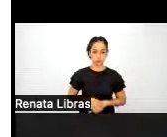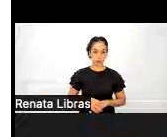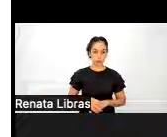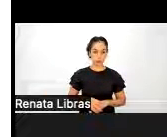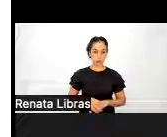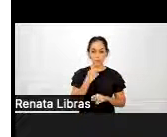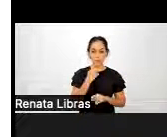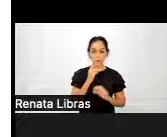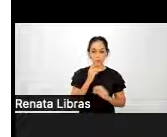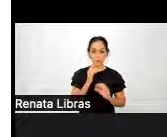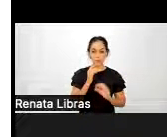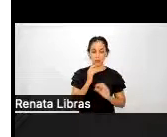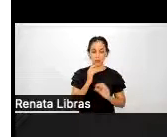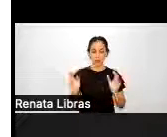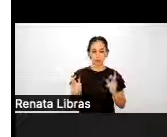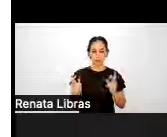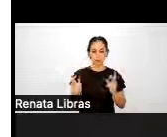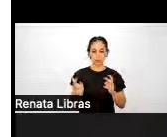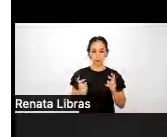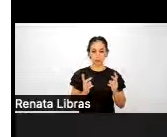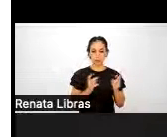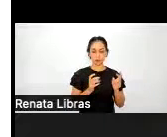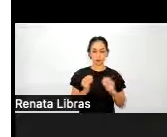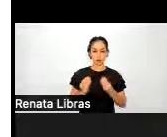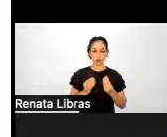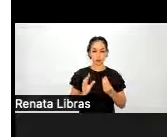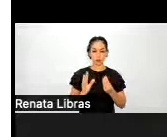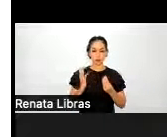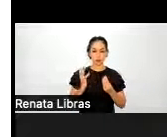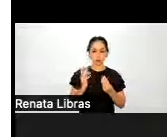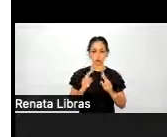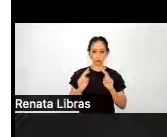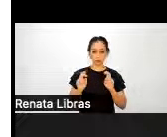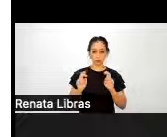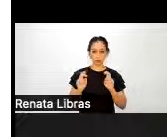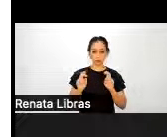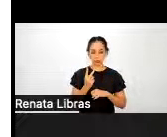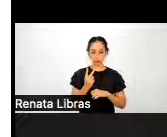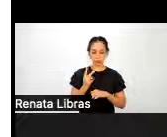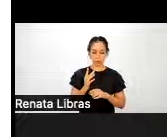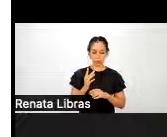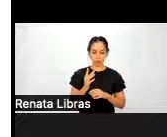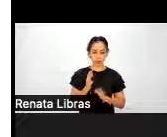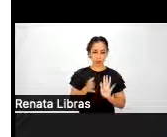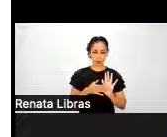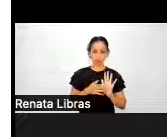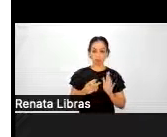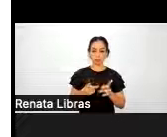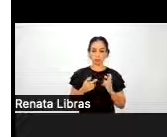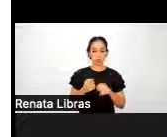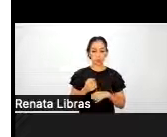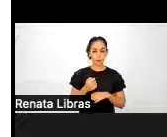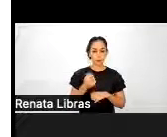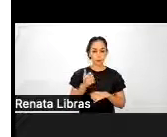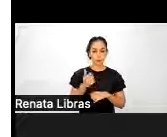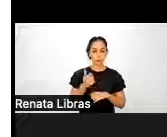perceber como elas atuaram, né, na relação aos dois eixos propostos. Percebemos que poucas delas eram